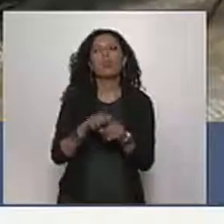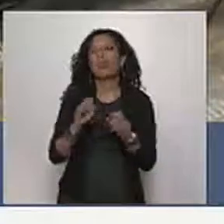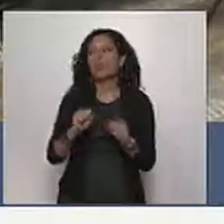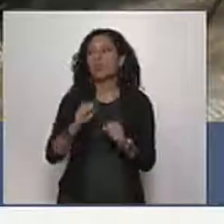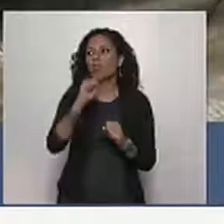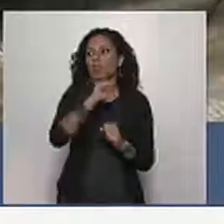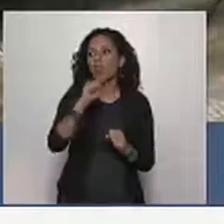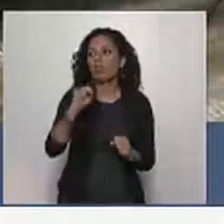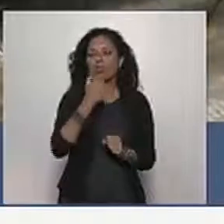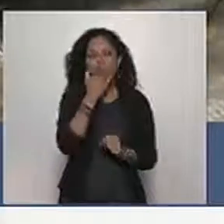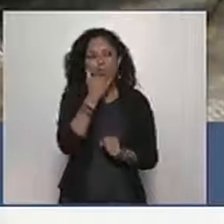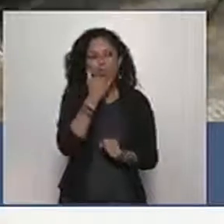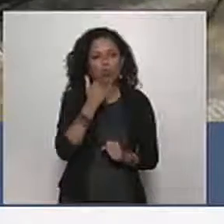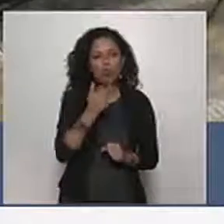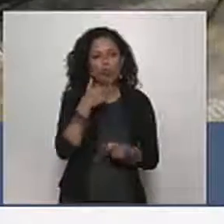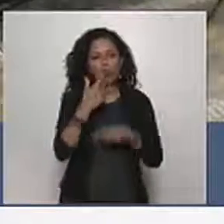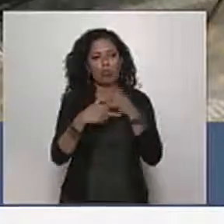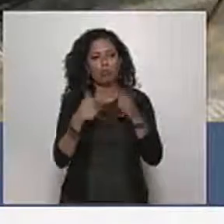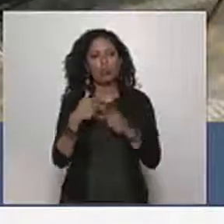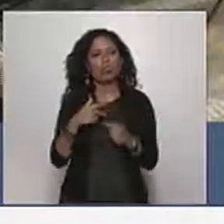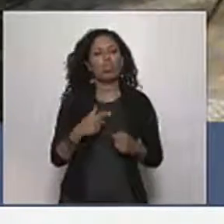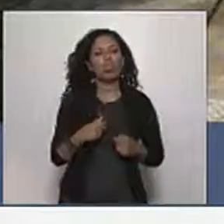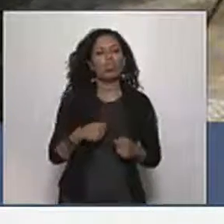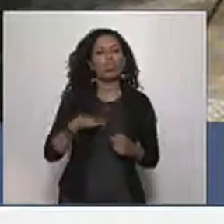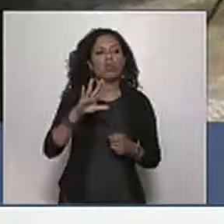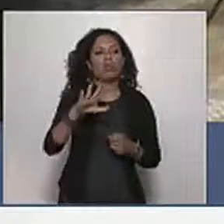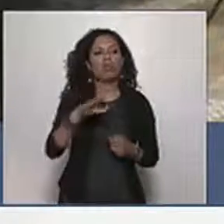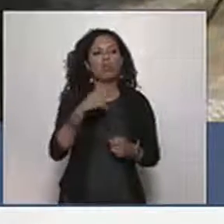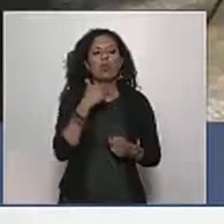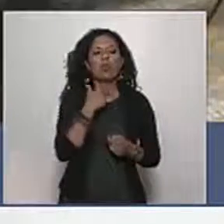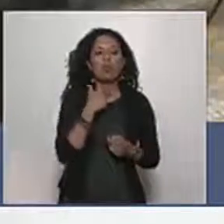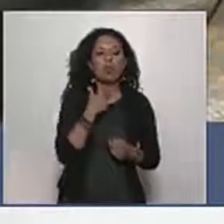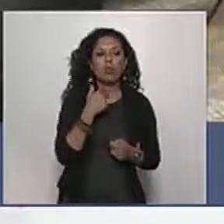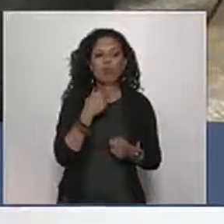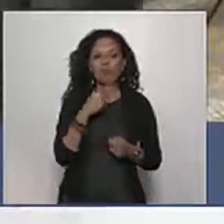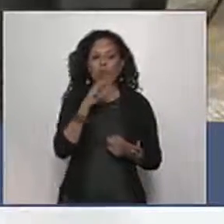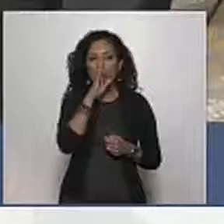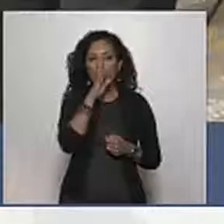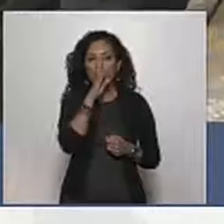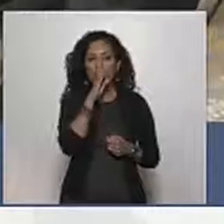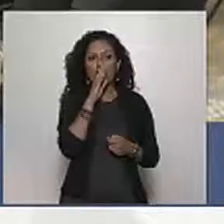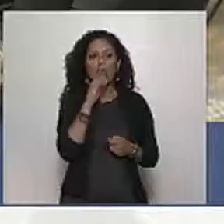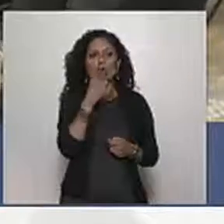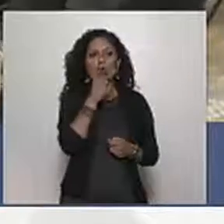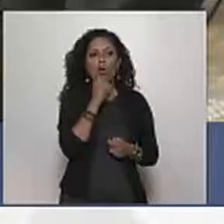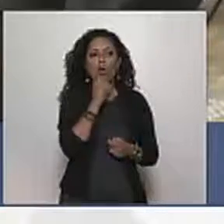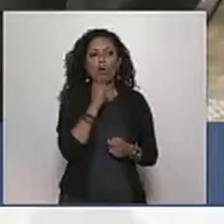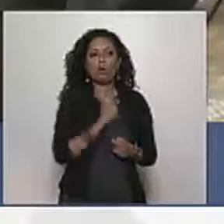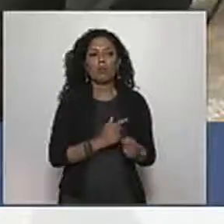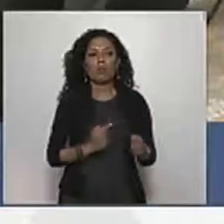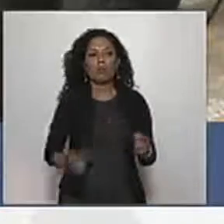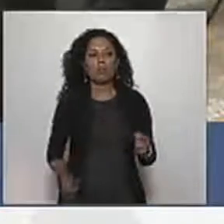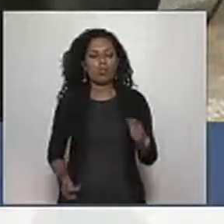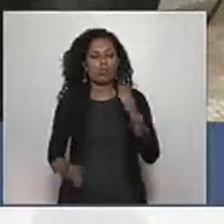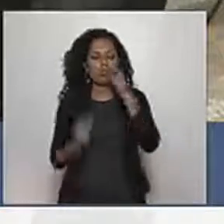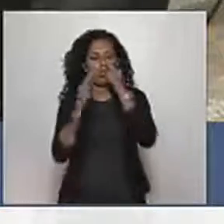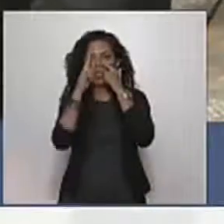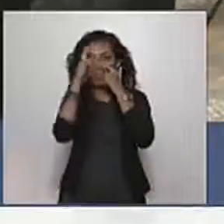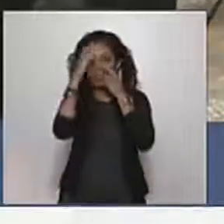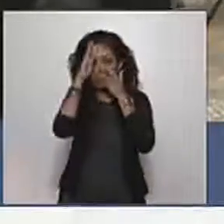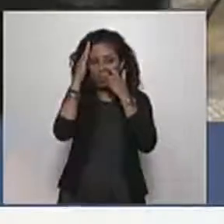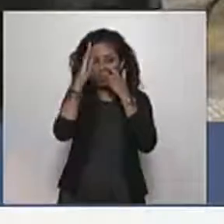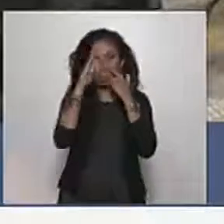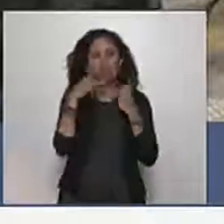desculpa estar aqui tomando o seu tempo, mas eu não poderia deixar de falar. O senhor presidente